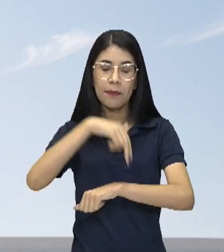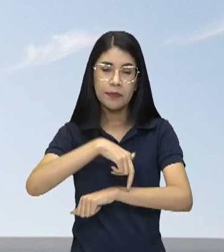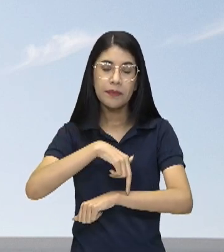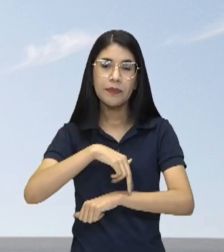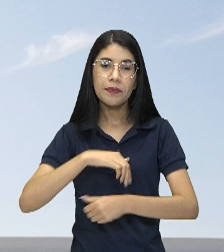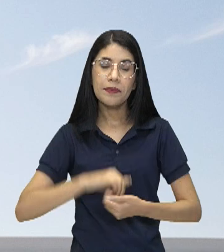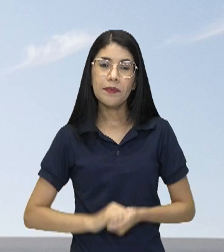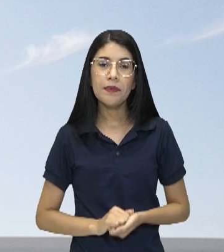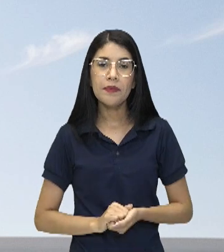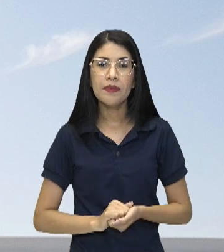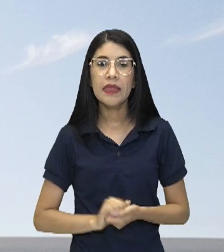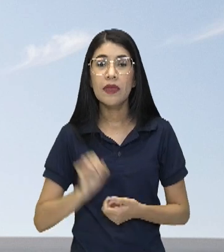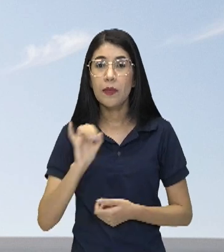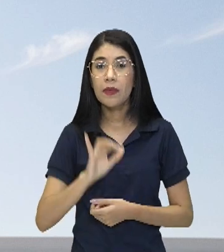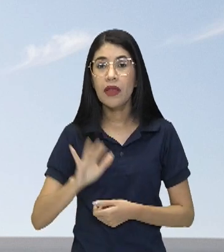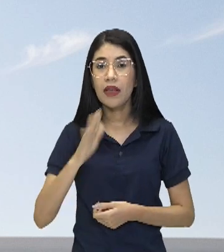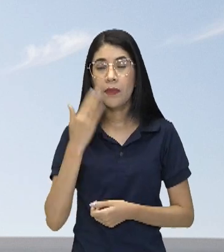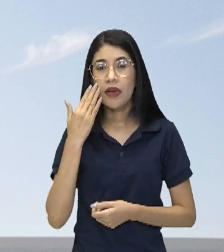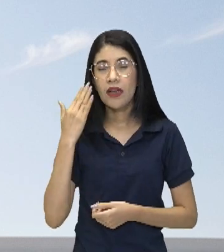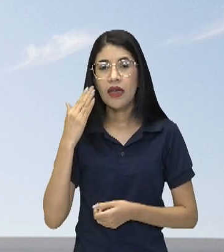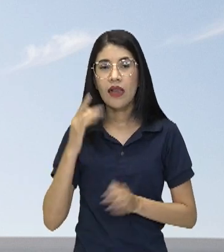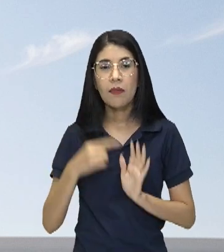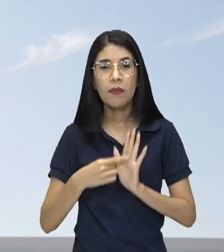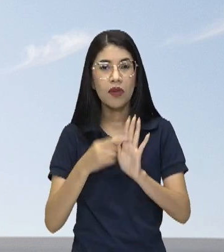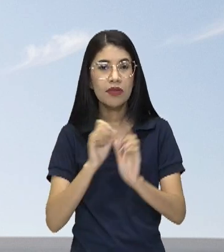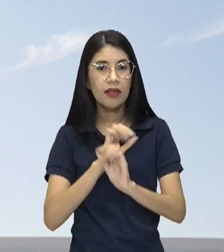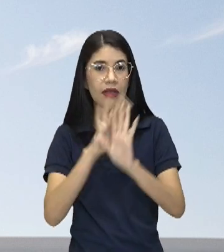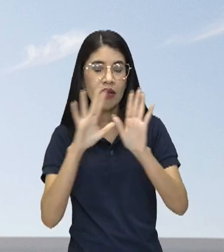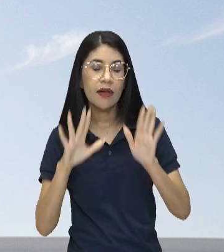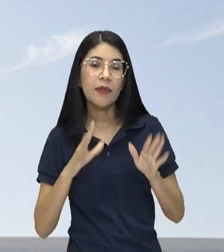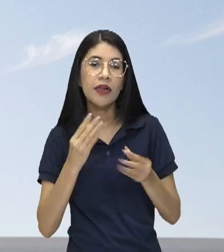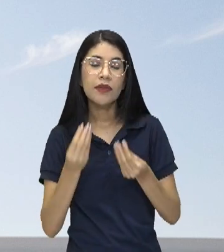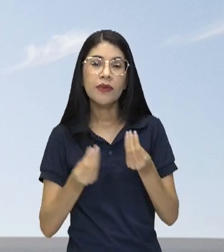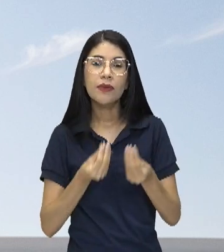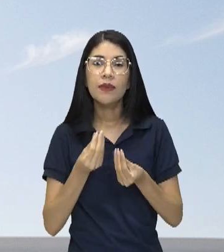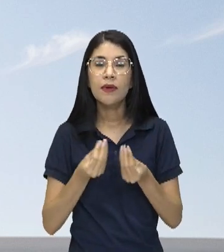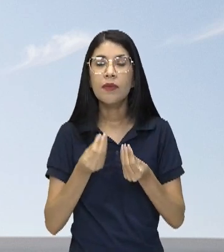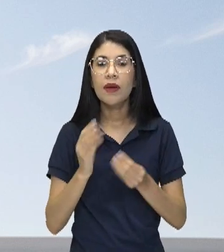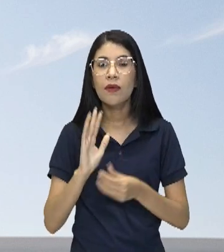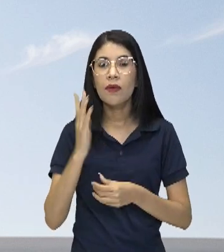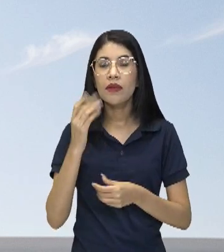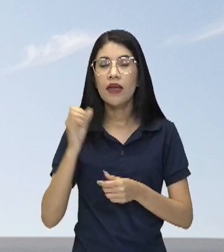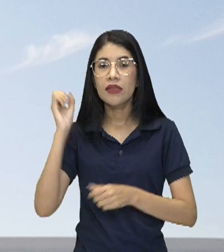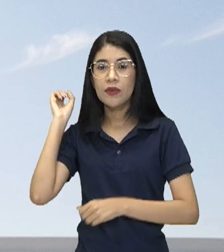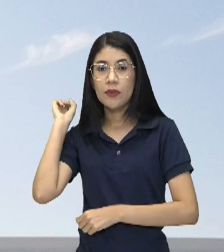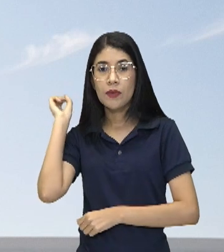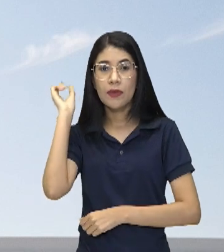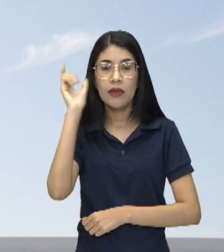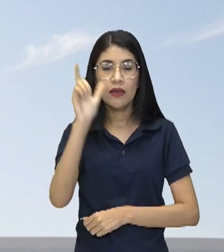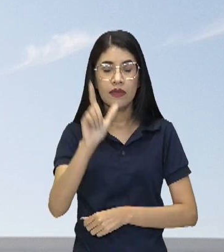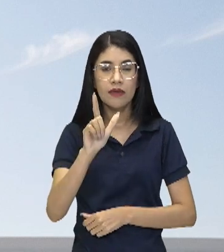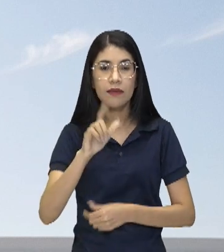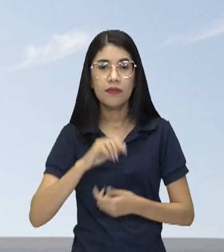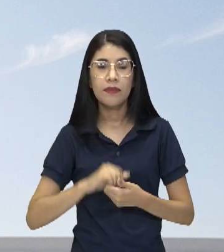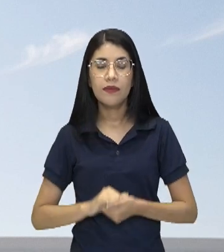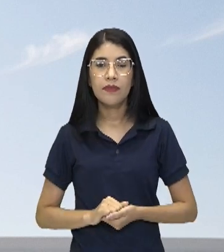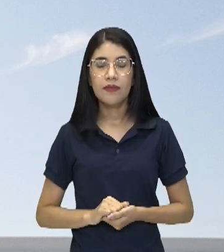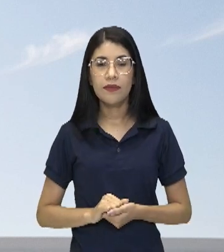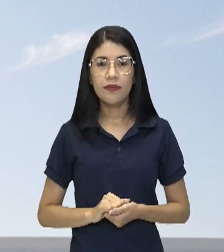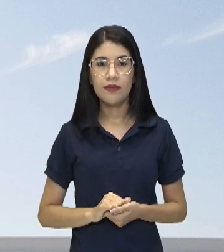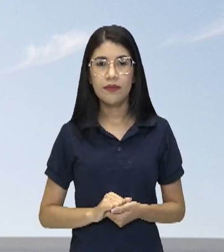Essa imagem confirma, né, corrobora isso que digo a vocês. Ele vai lançar esse objeto, né, essa